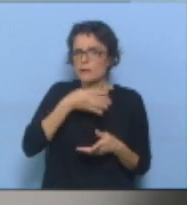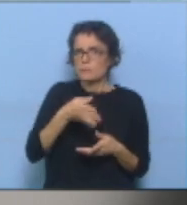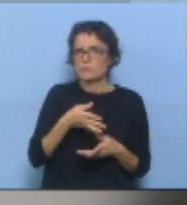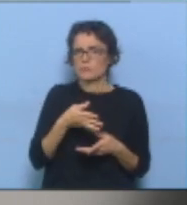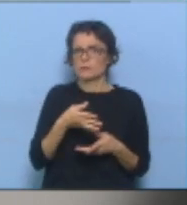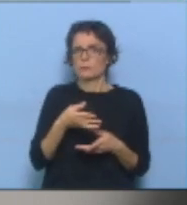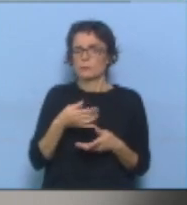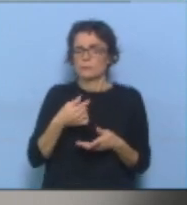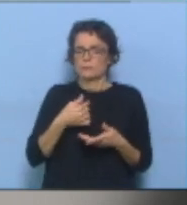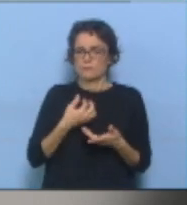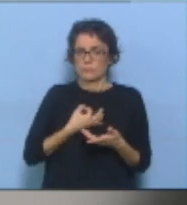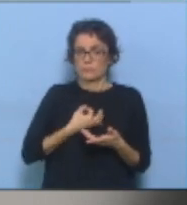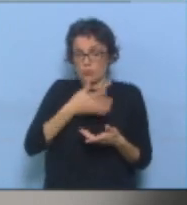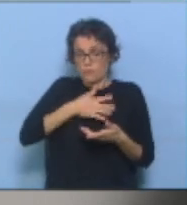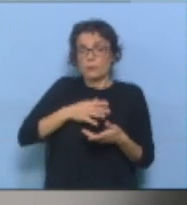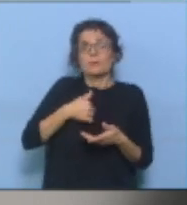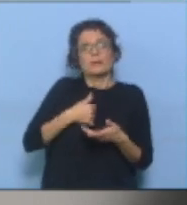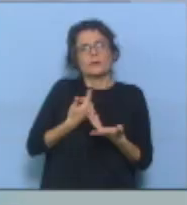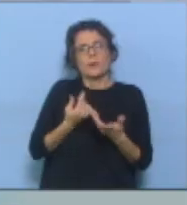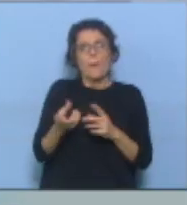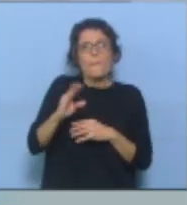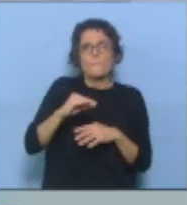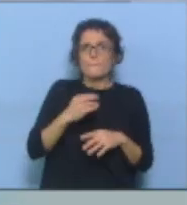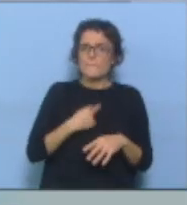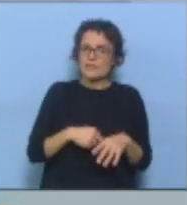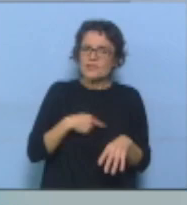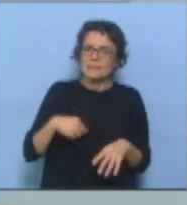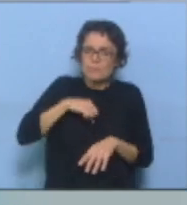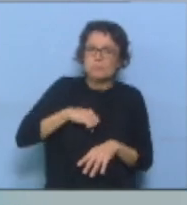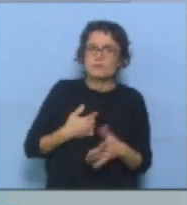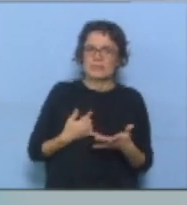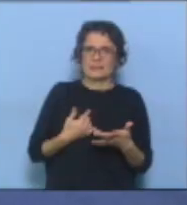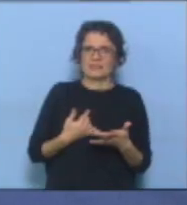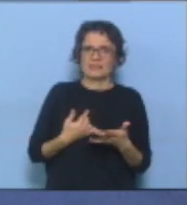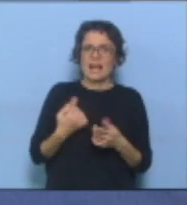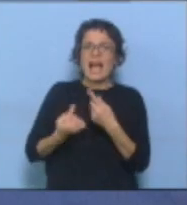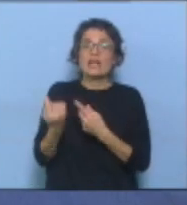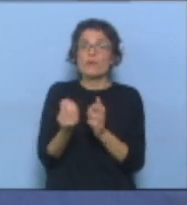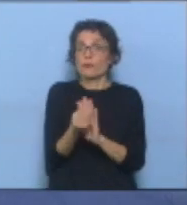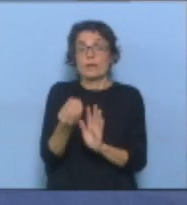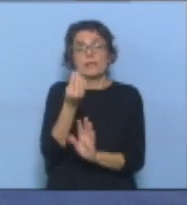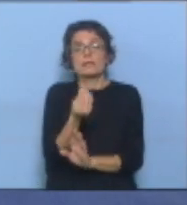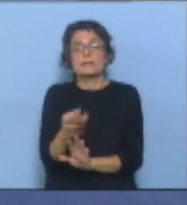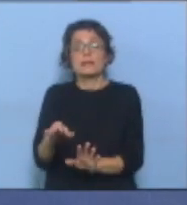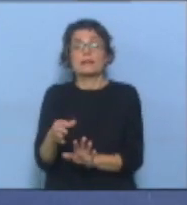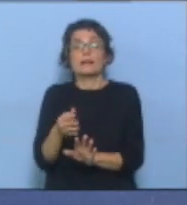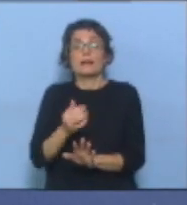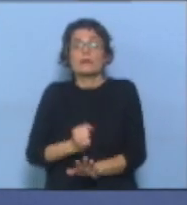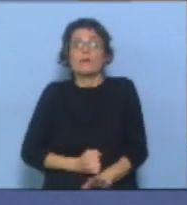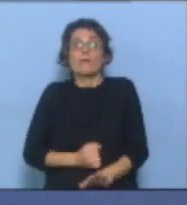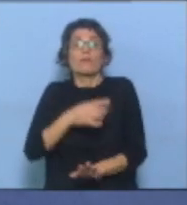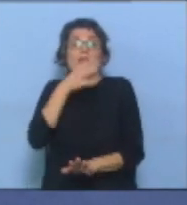do que muitas meninas católicas que eu conheço. Aquelas coisas que nos fazem logo sentir especiais e salvas dessa situação.